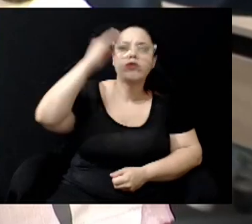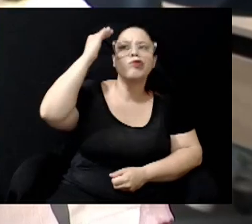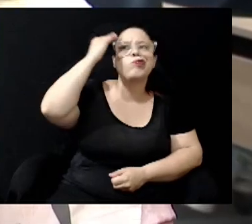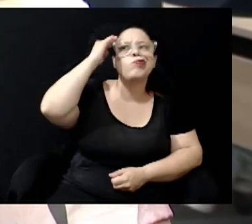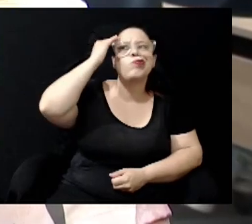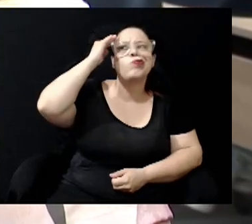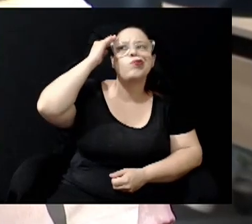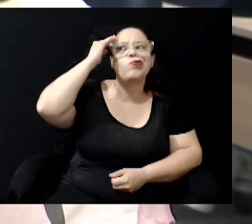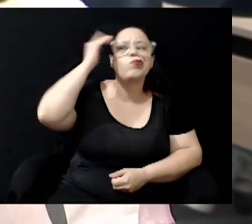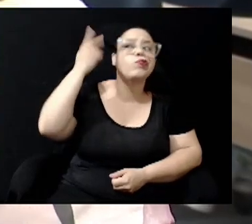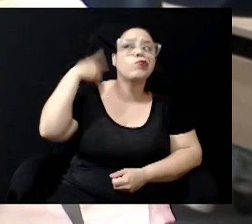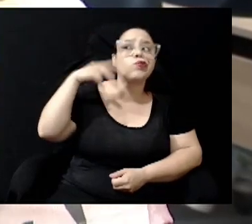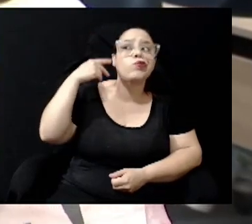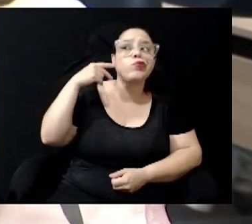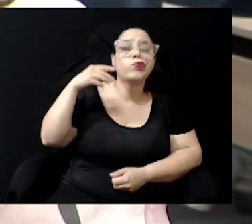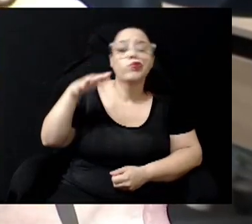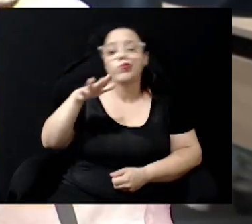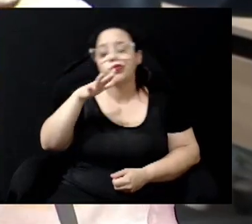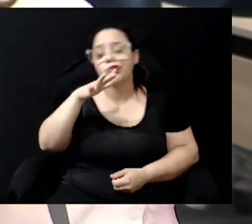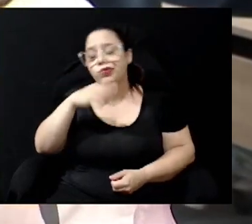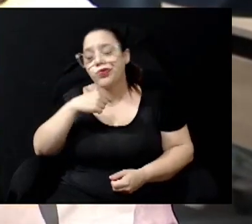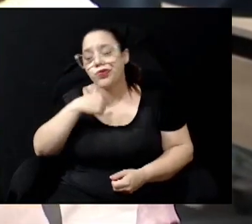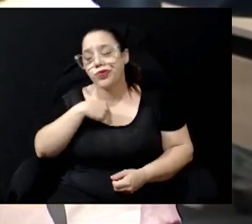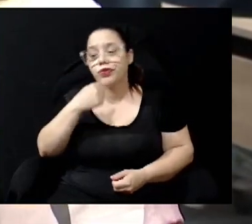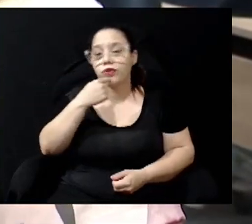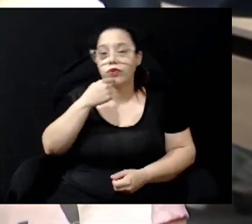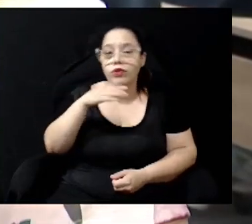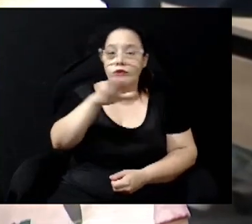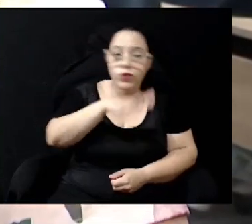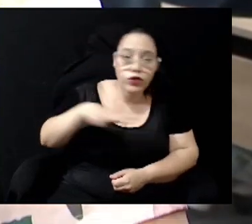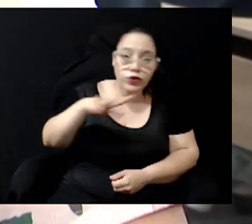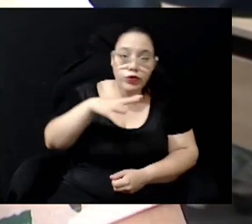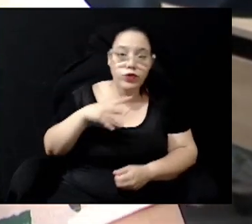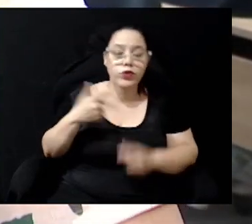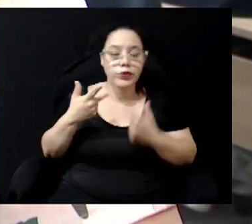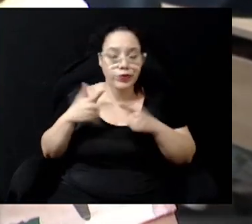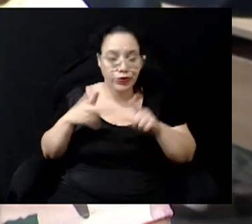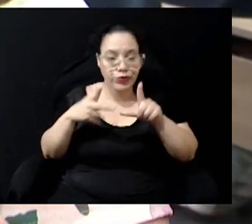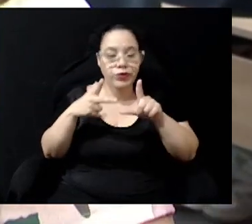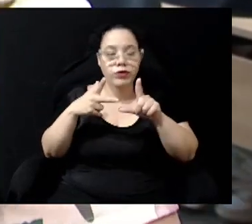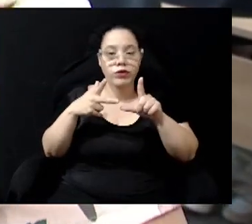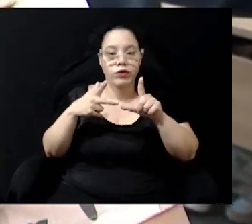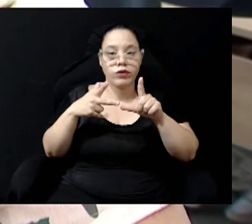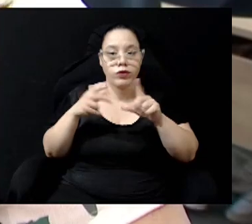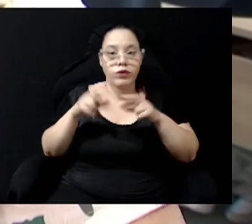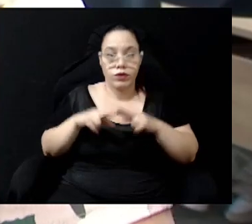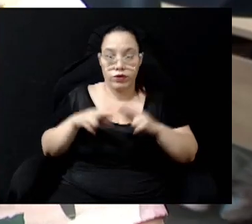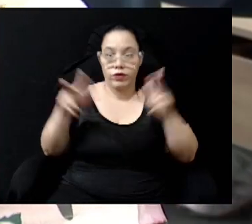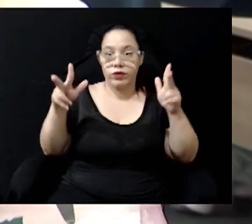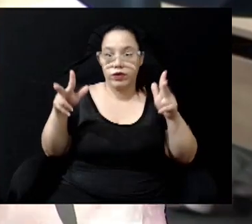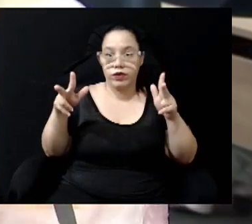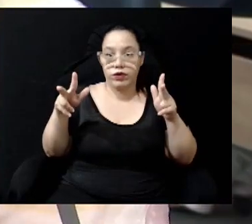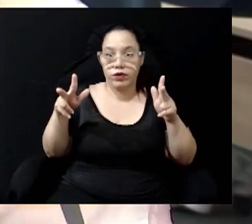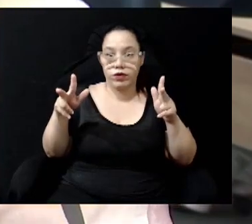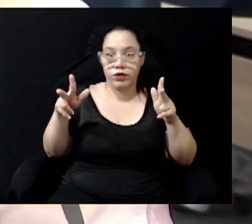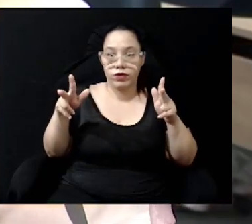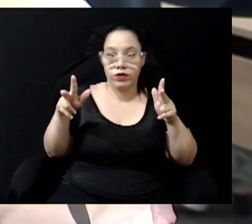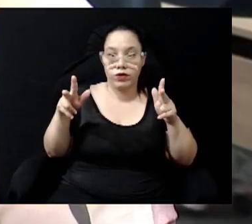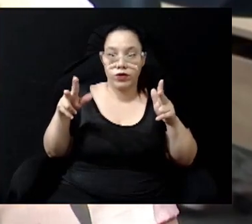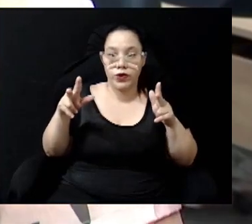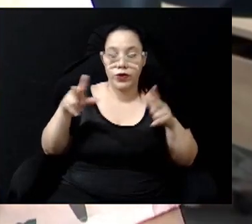no município de Campinas, como que funciona o Poder Legislativo, a diferença da atuação da Prefeitura e da